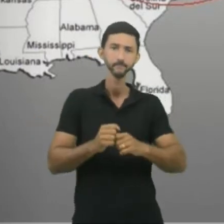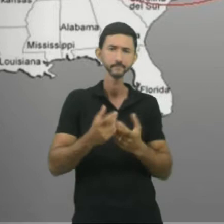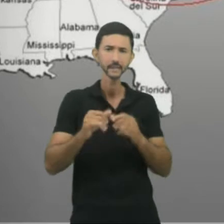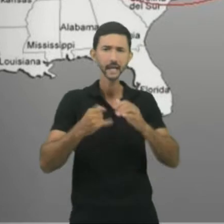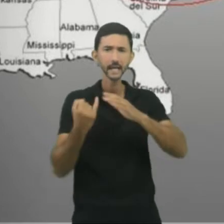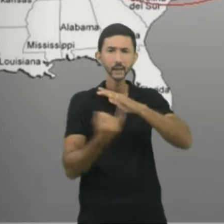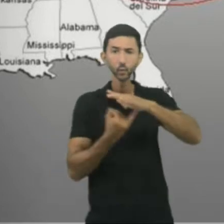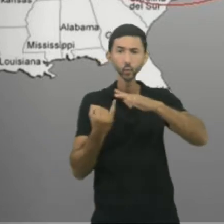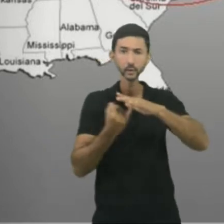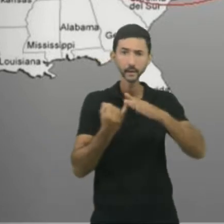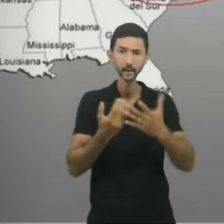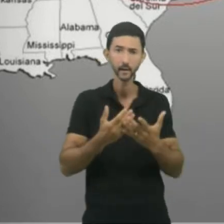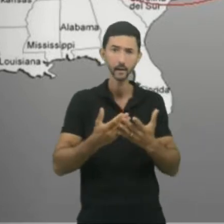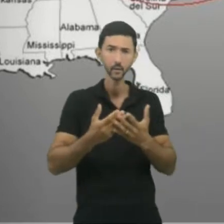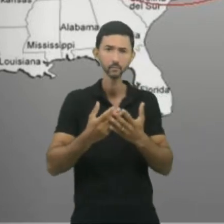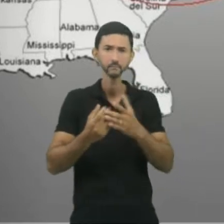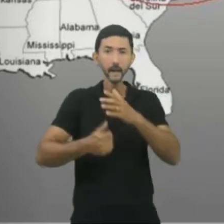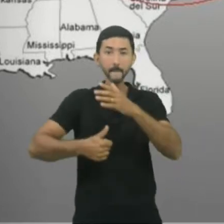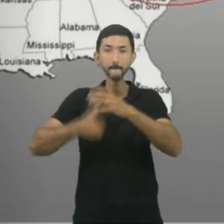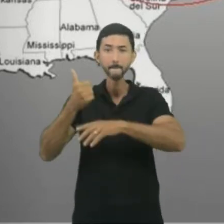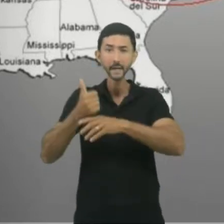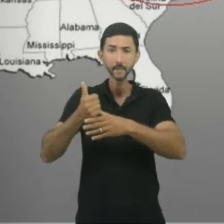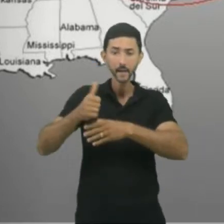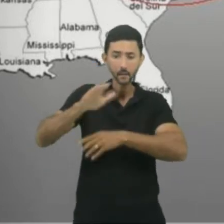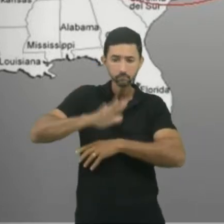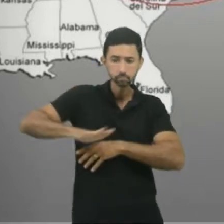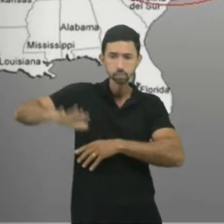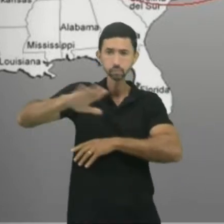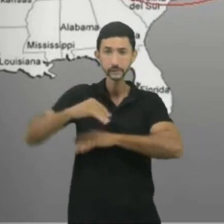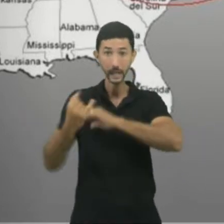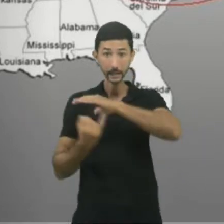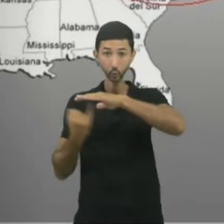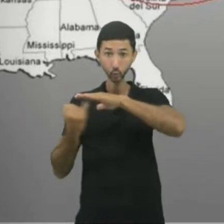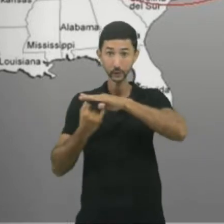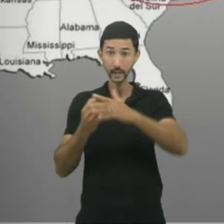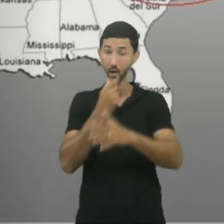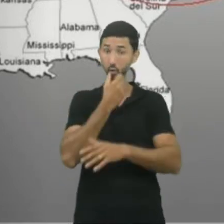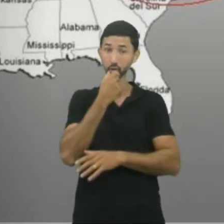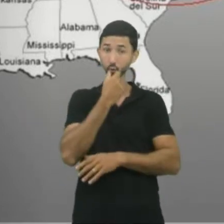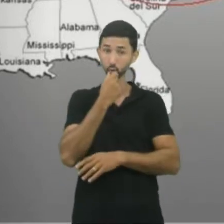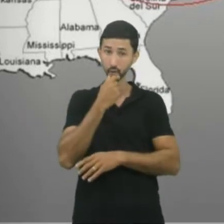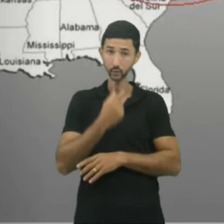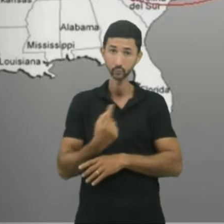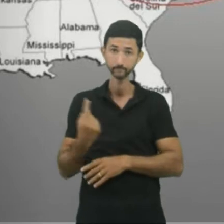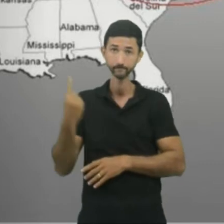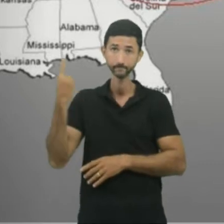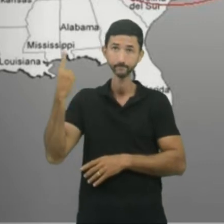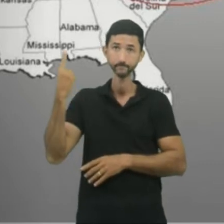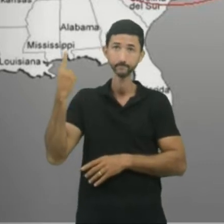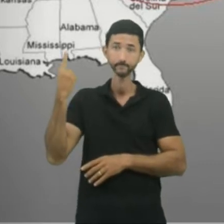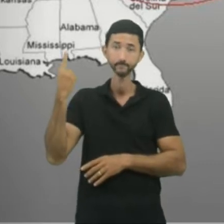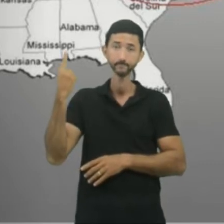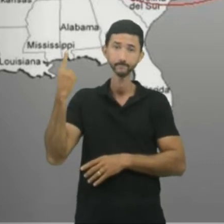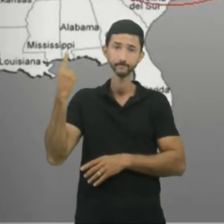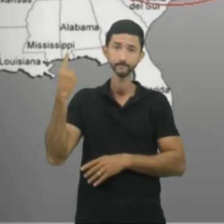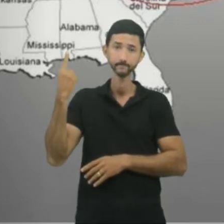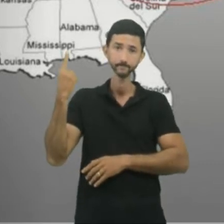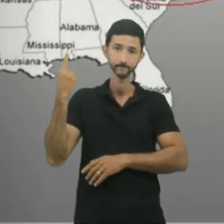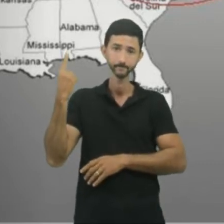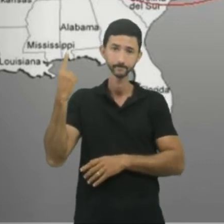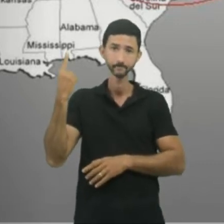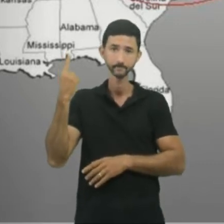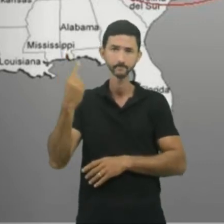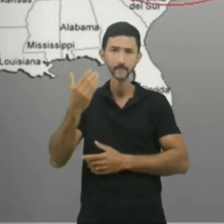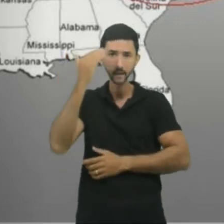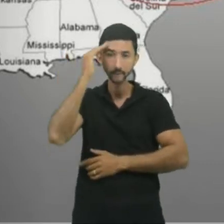clássica industrial, a primeira área industrial nos Estados Unidos é a região Nordeste. Vocês vão